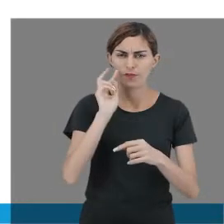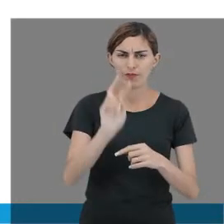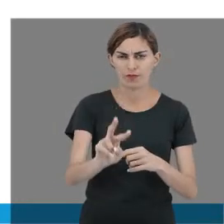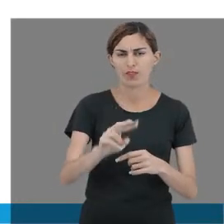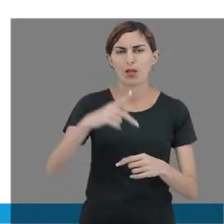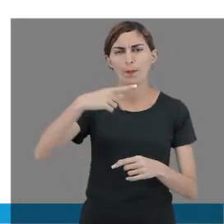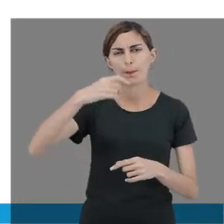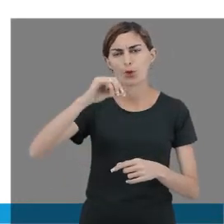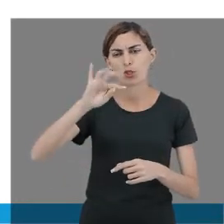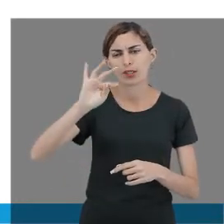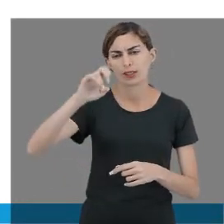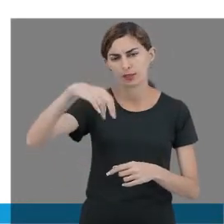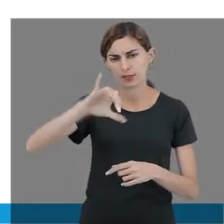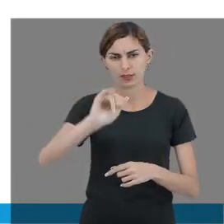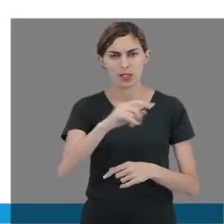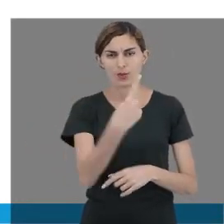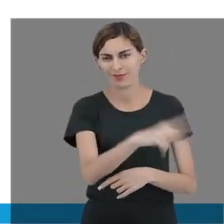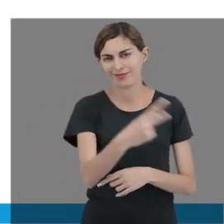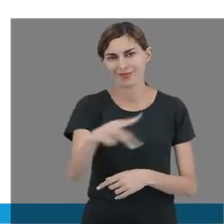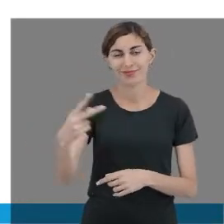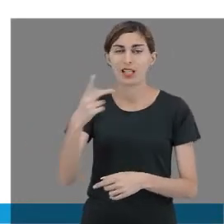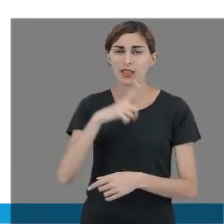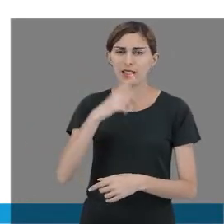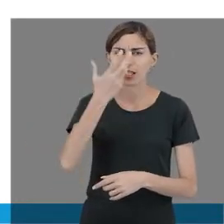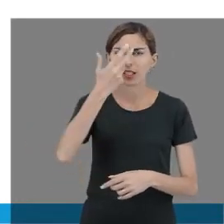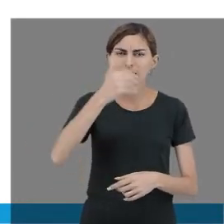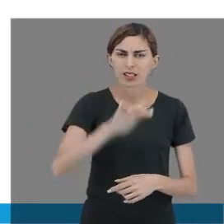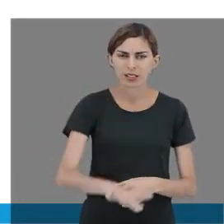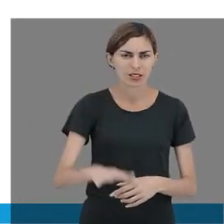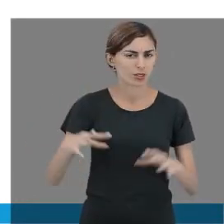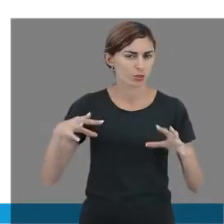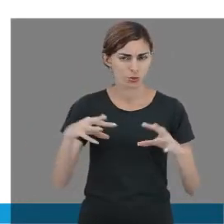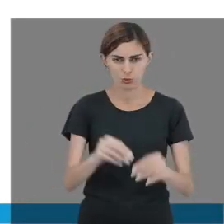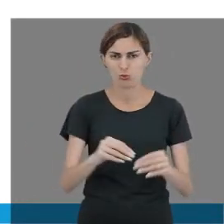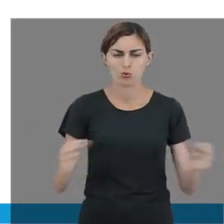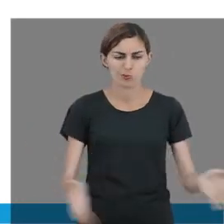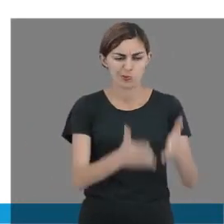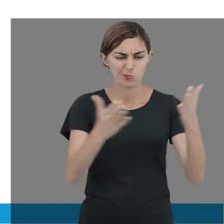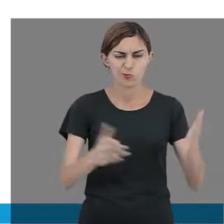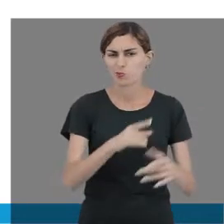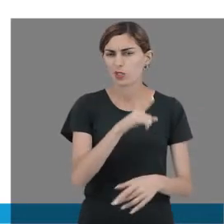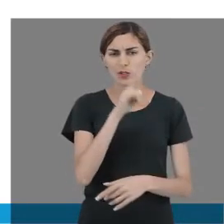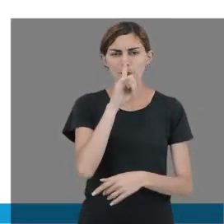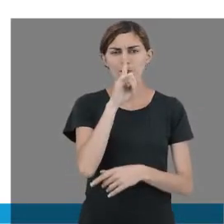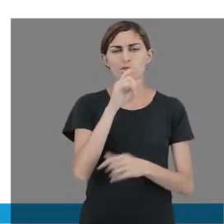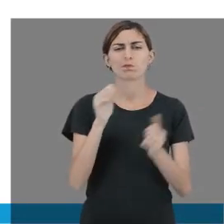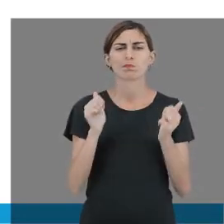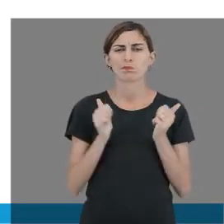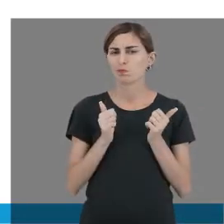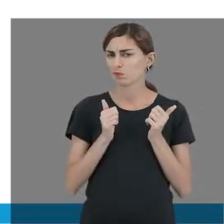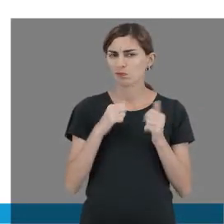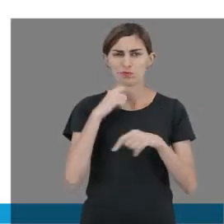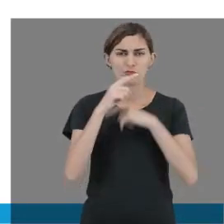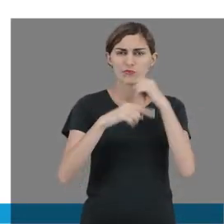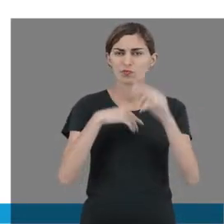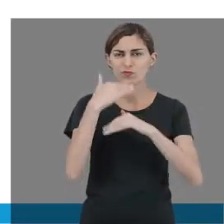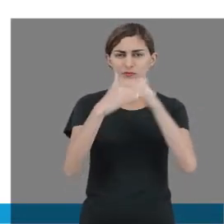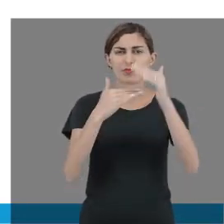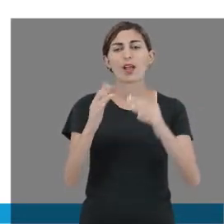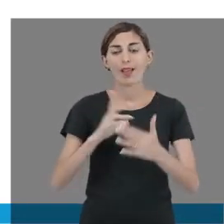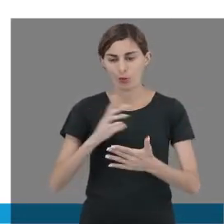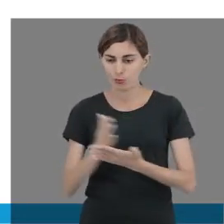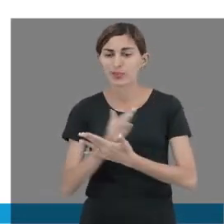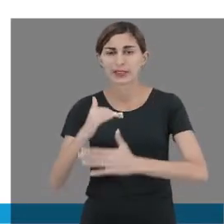potencial dele, né? Então, tem crianças que, apesar de todo investimento, não vão chegar a sustentar o pescoço. Já tem crianças que vão andar. Quando ele